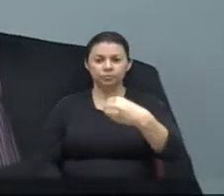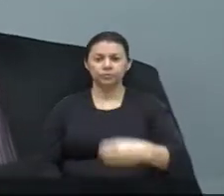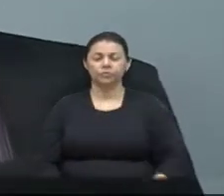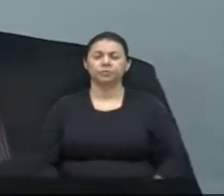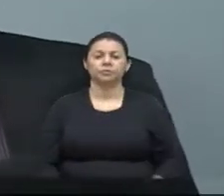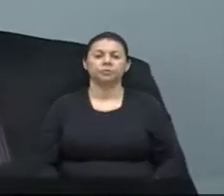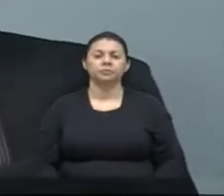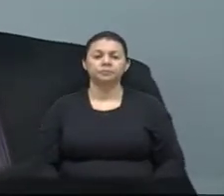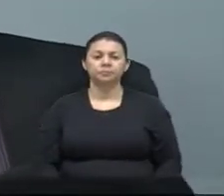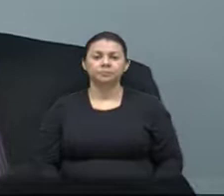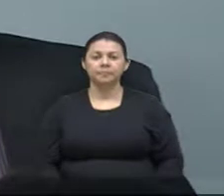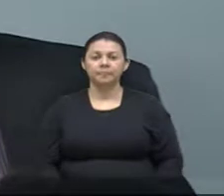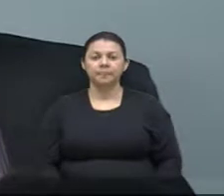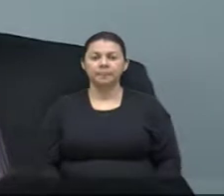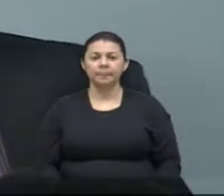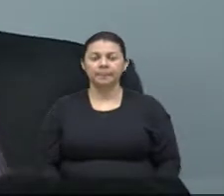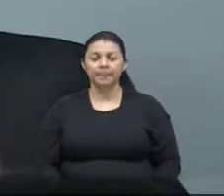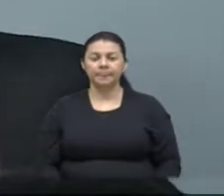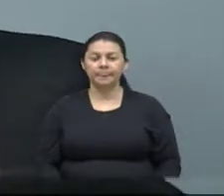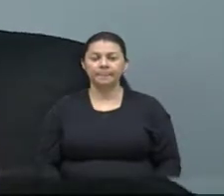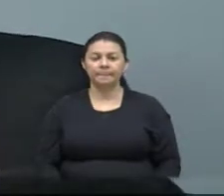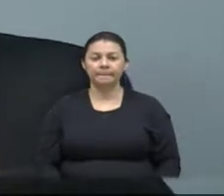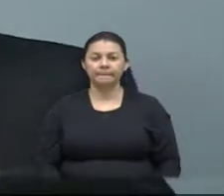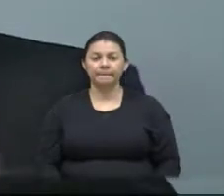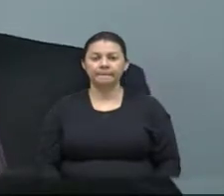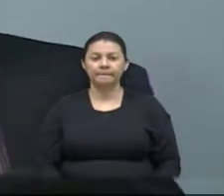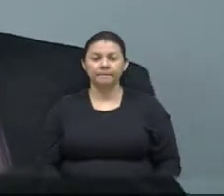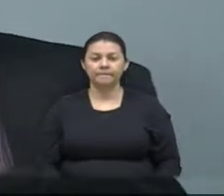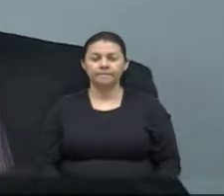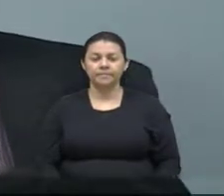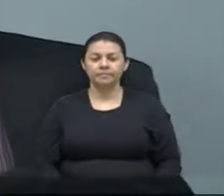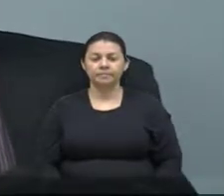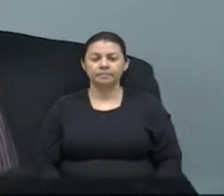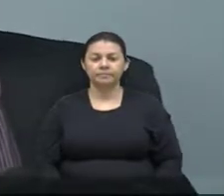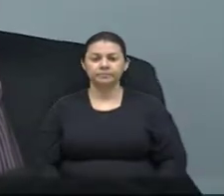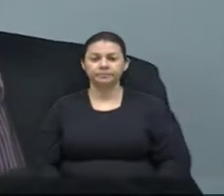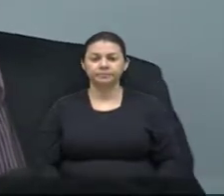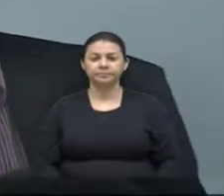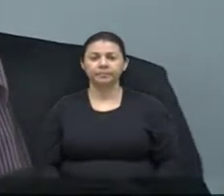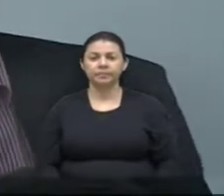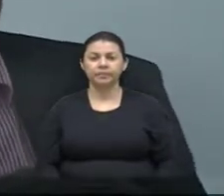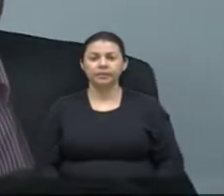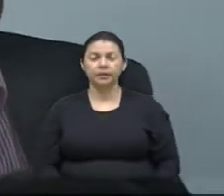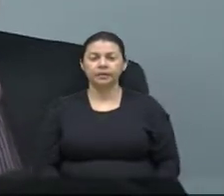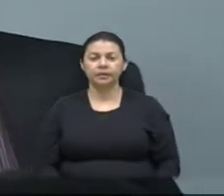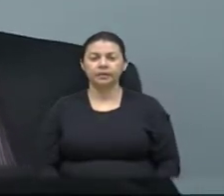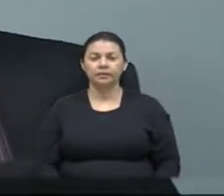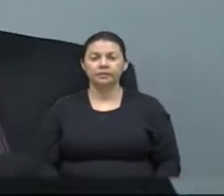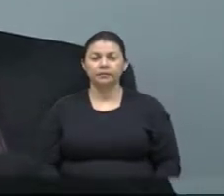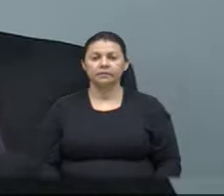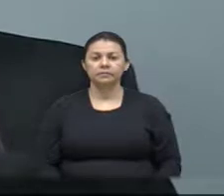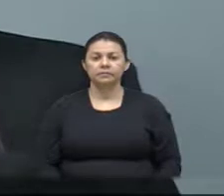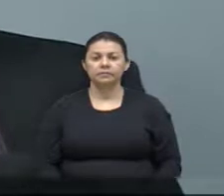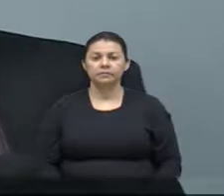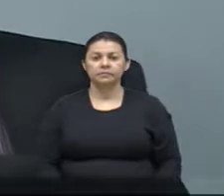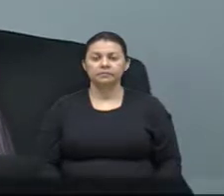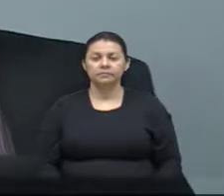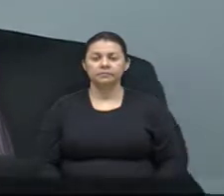rosane maria célia que esteve aqui até há pouco tempo o santos